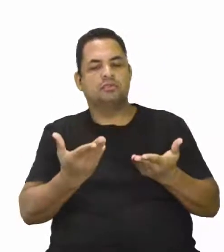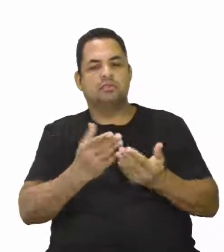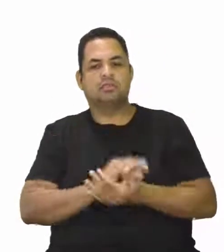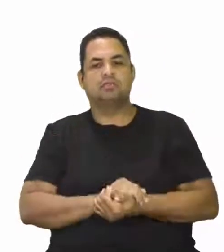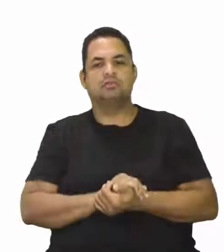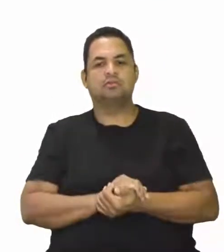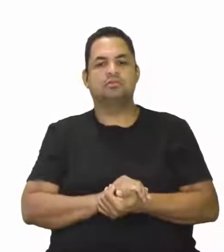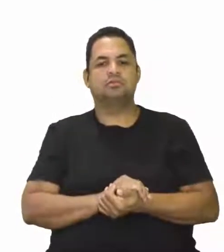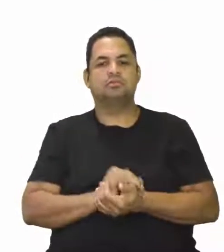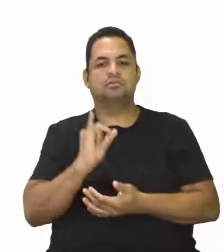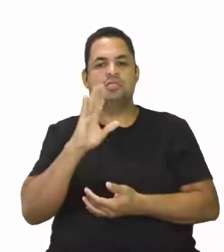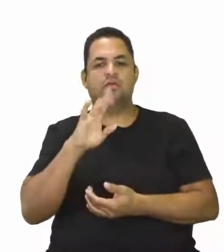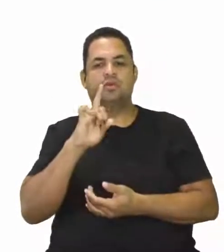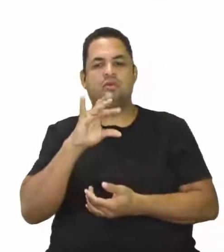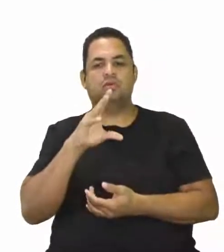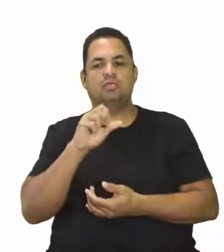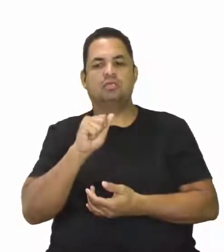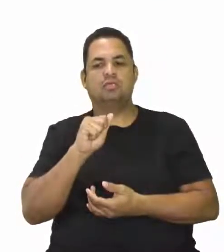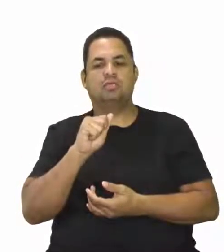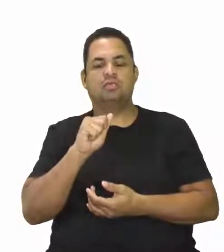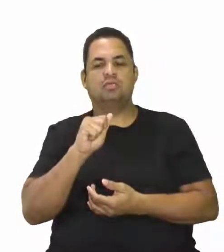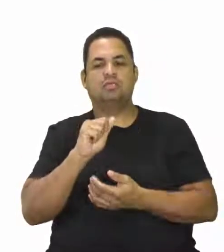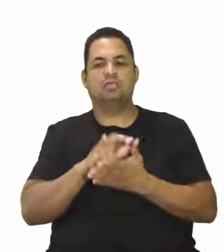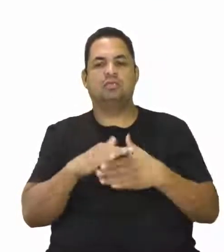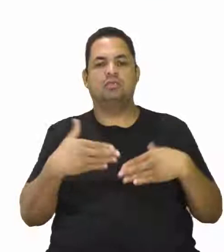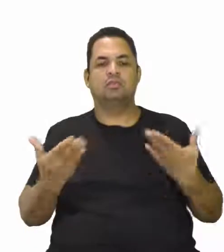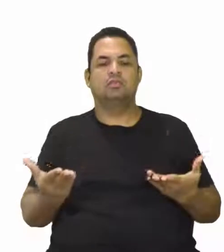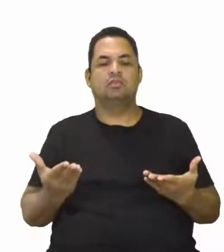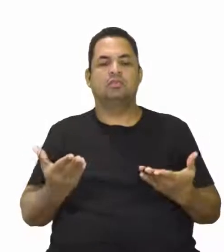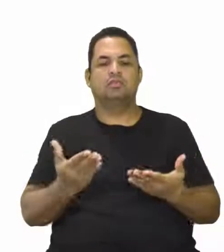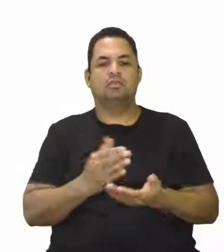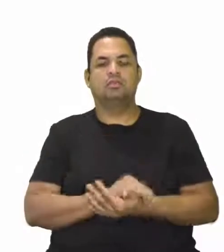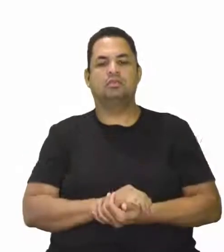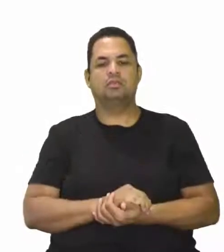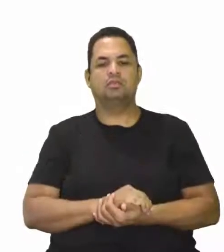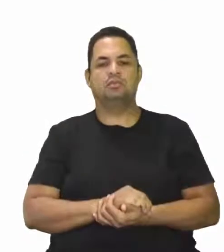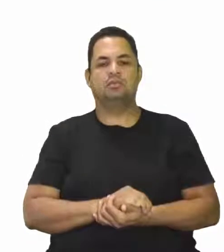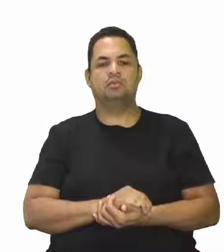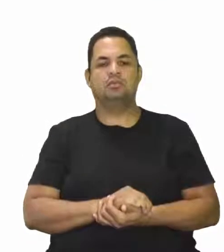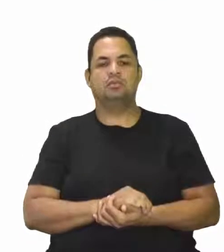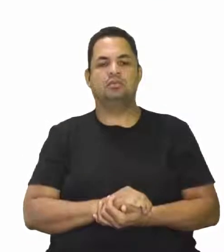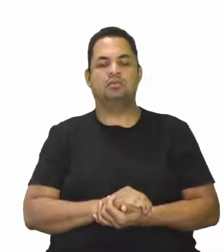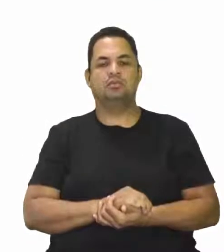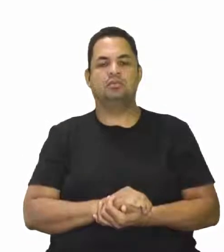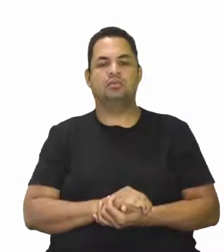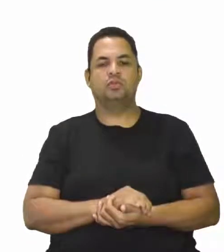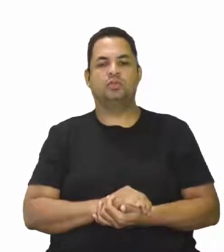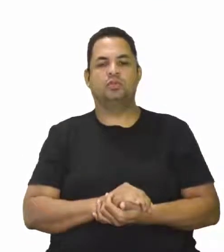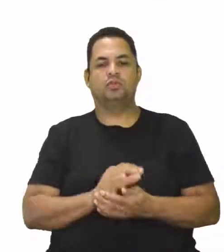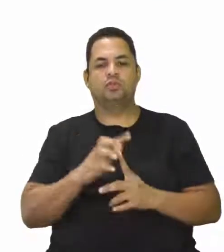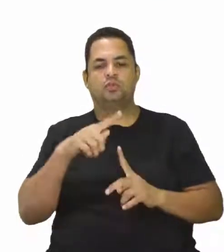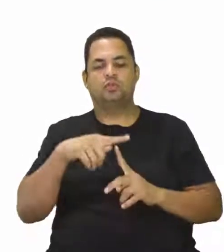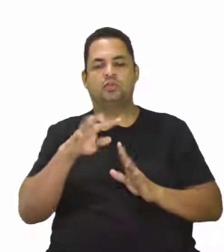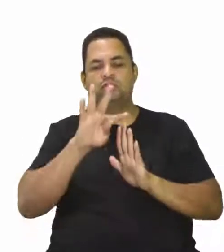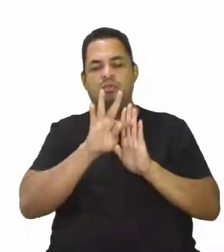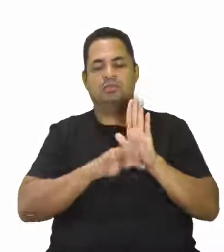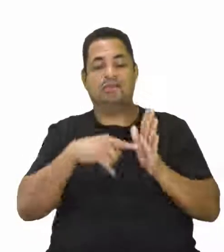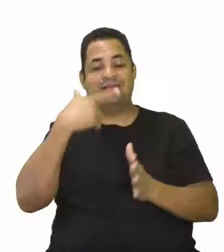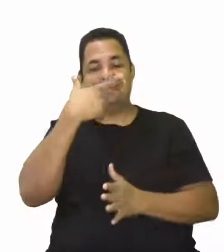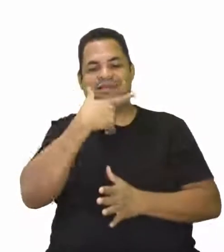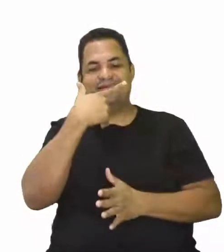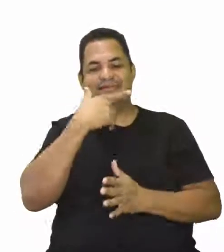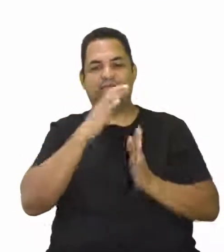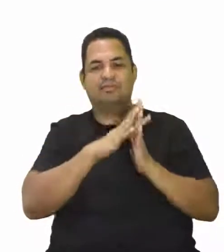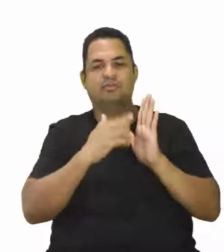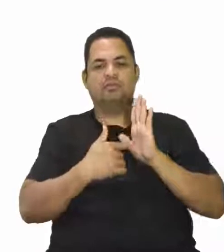e ironicamente falando. Então, o gênero textual humorístico, ele é